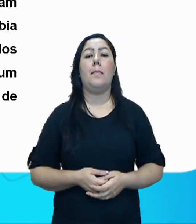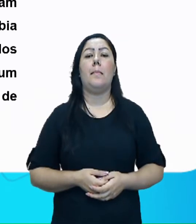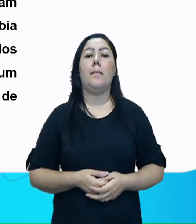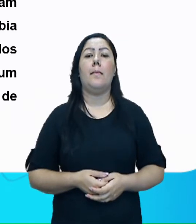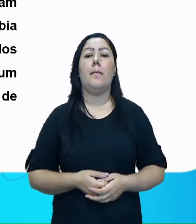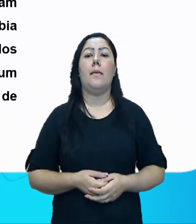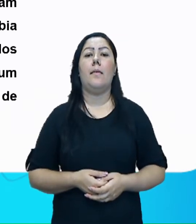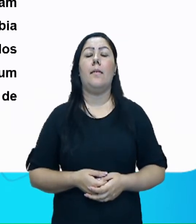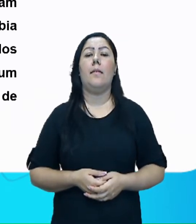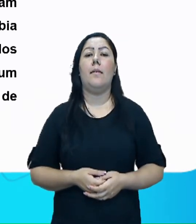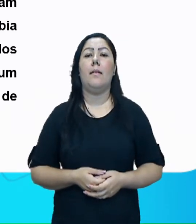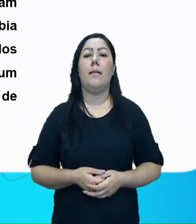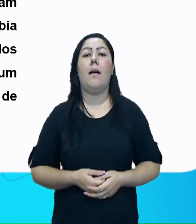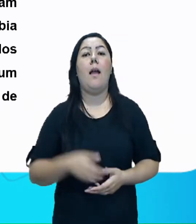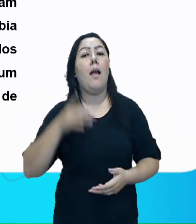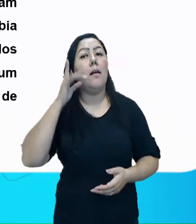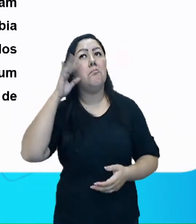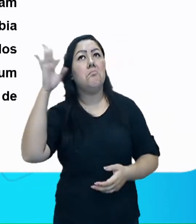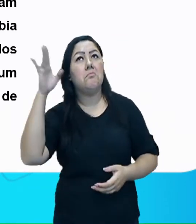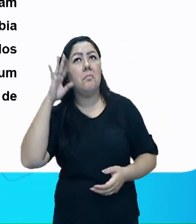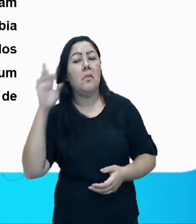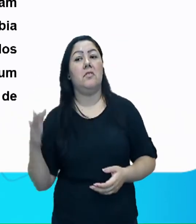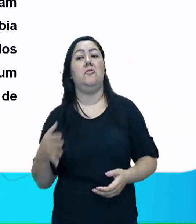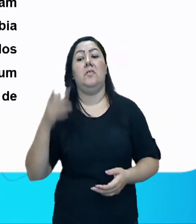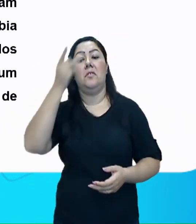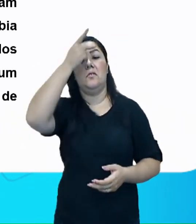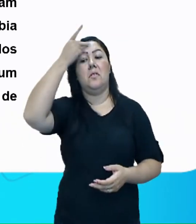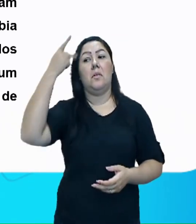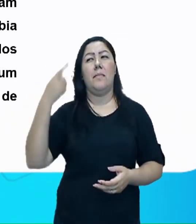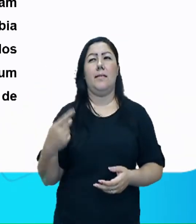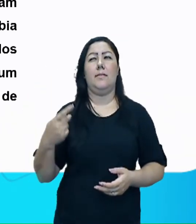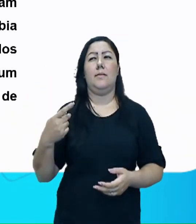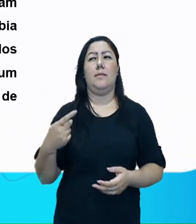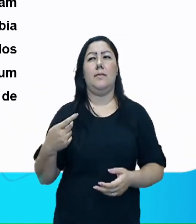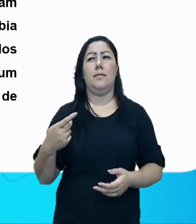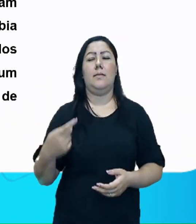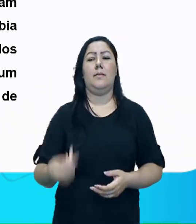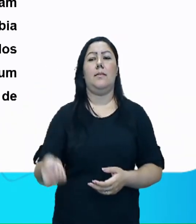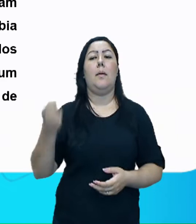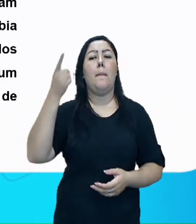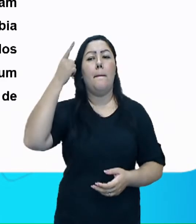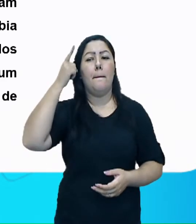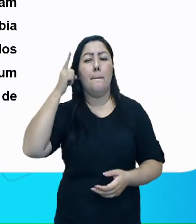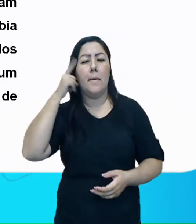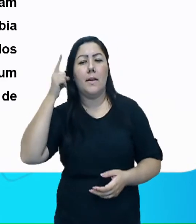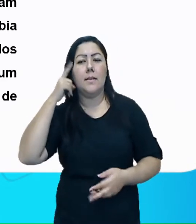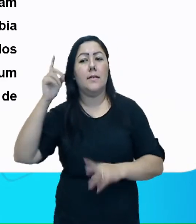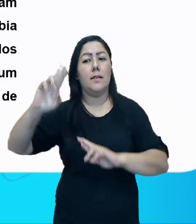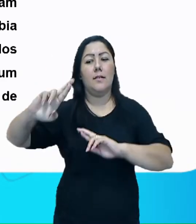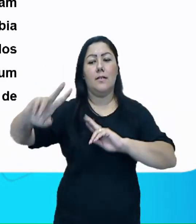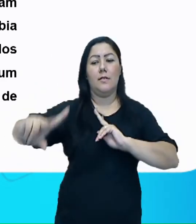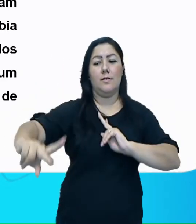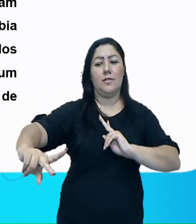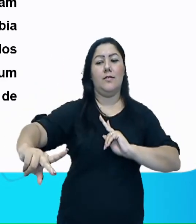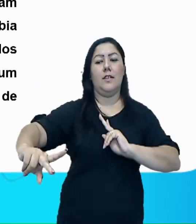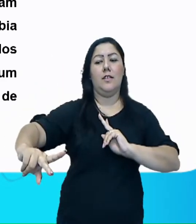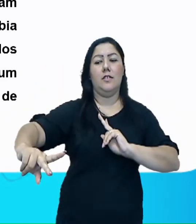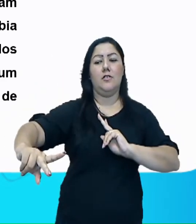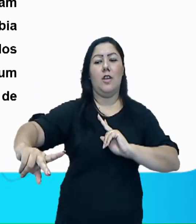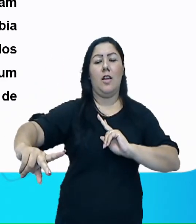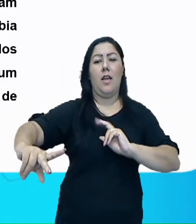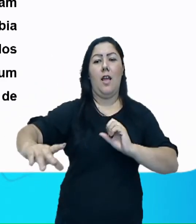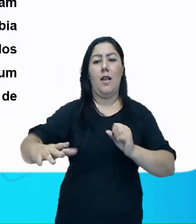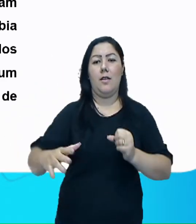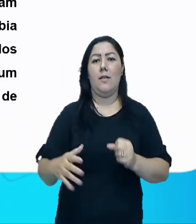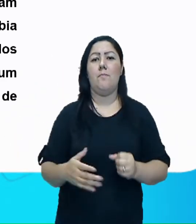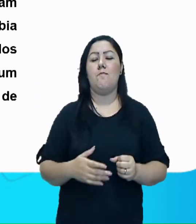E em cima, imaginando que alguém, né, fosse pensar o contrário, ele firmou a ideia dele.